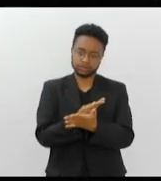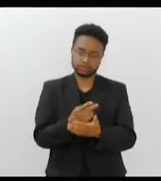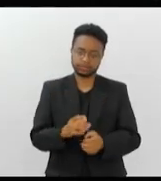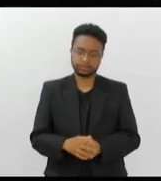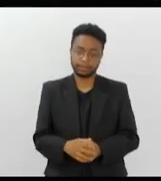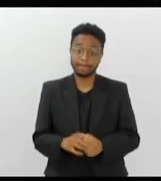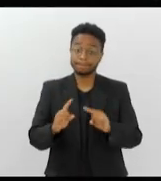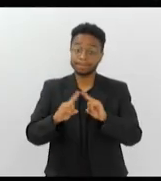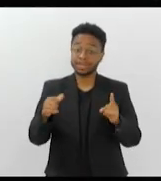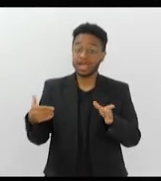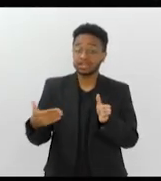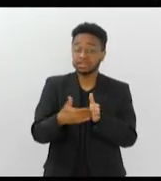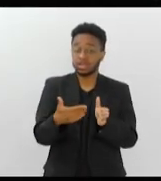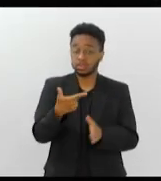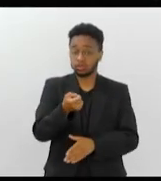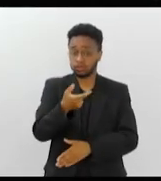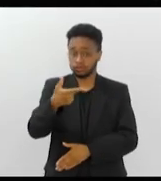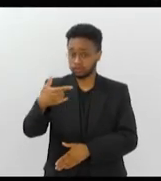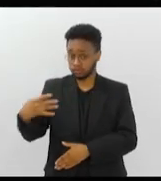até 2024,